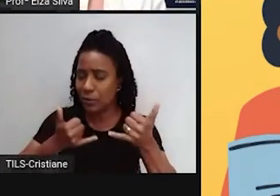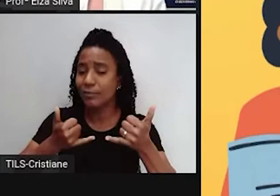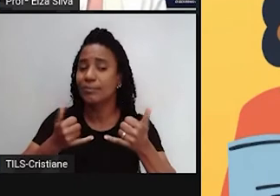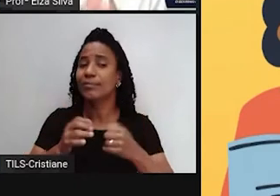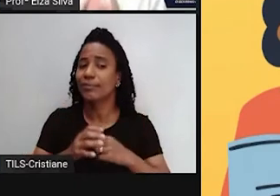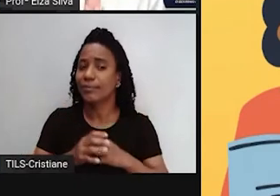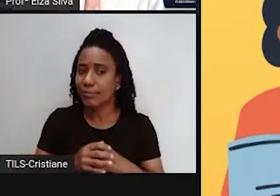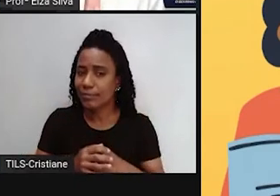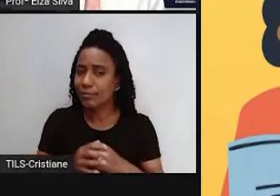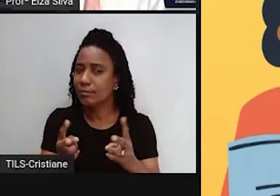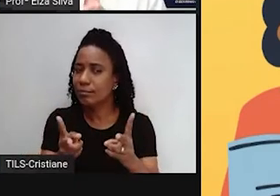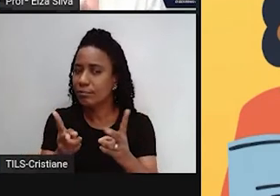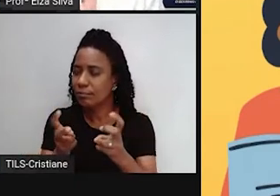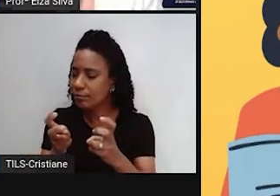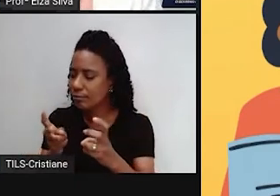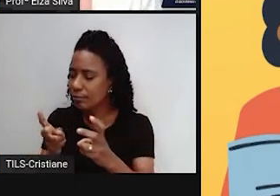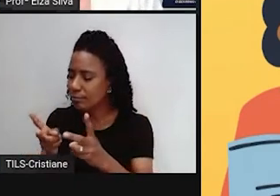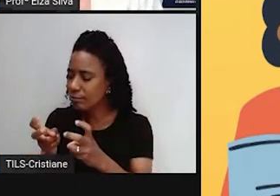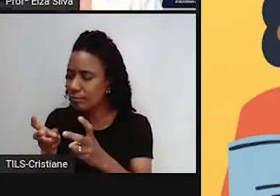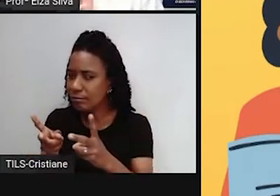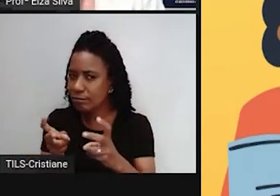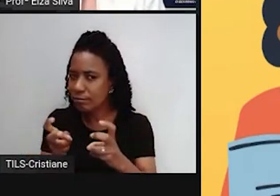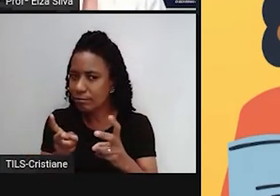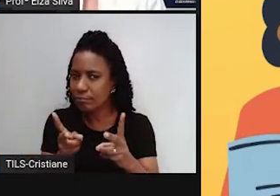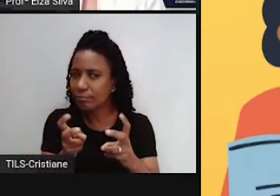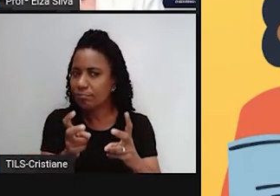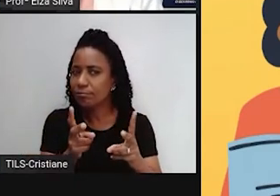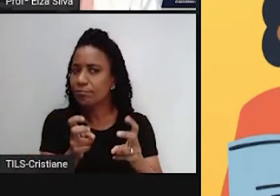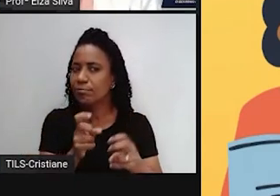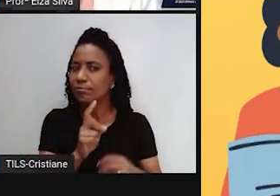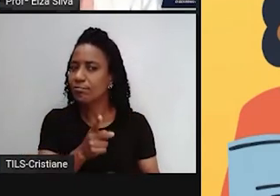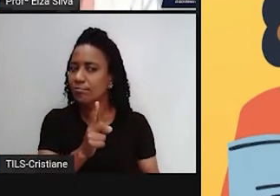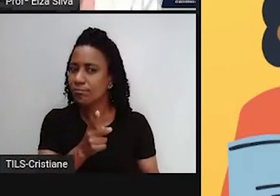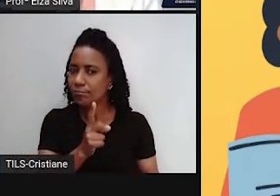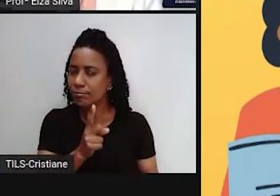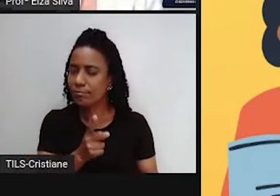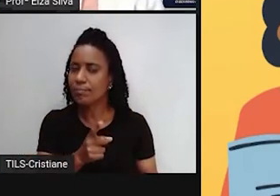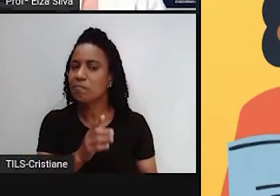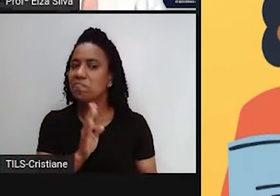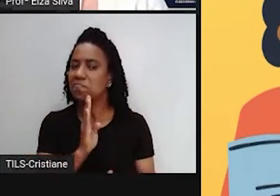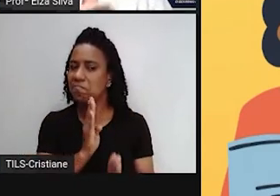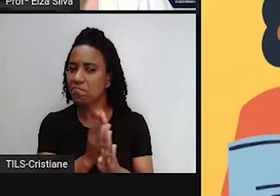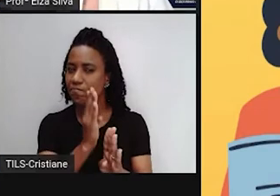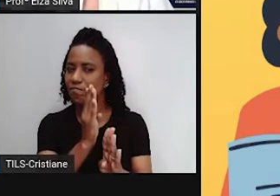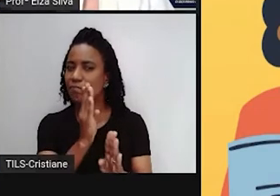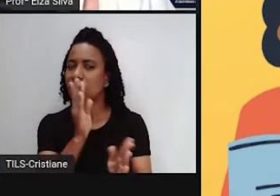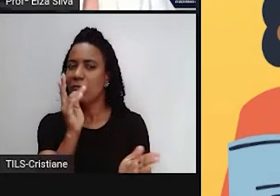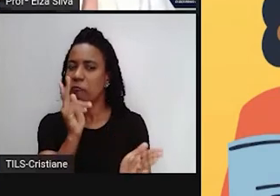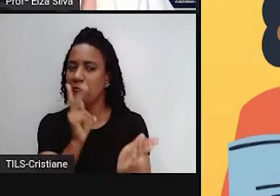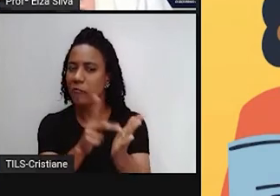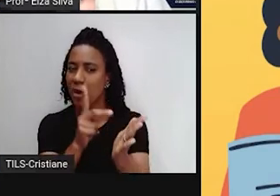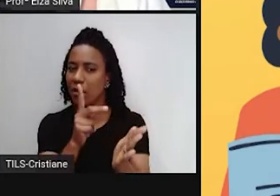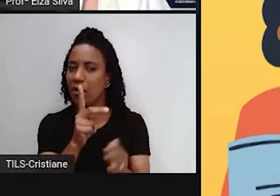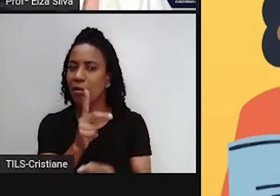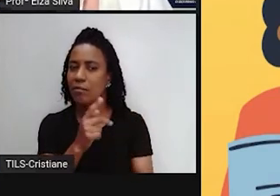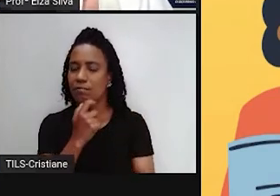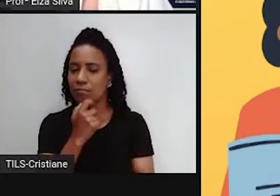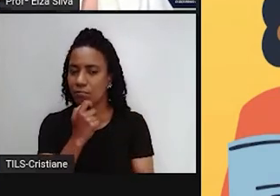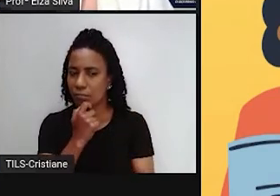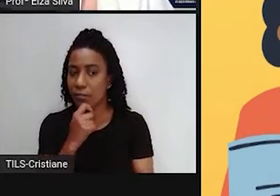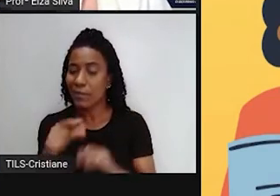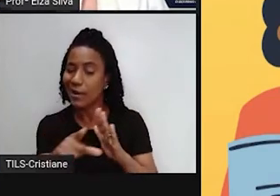sinais pode expressar que há uma verdade naquilo ali. Mas a gente nunca deve acreditar sem